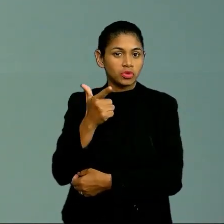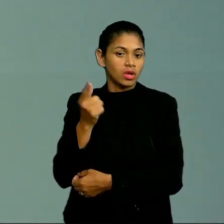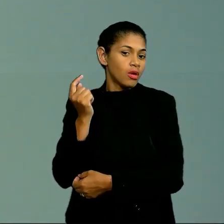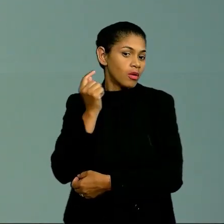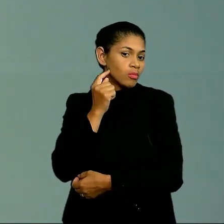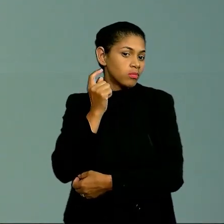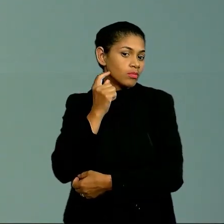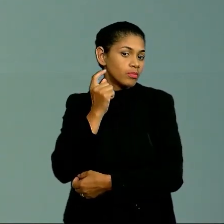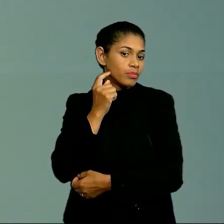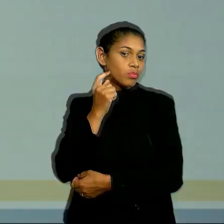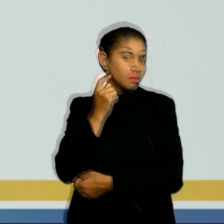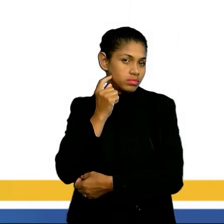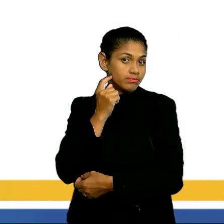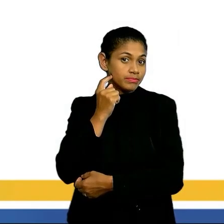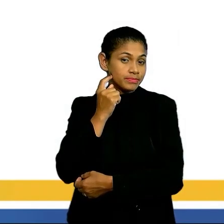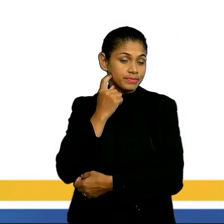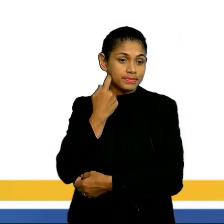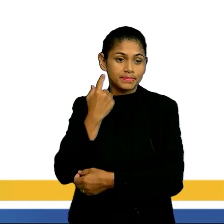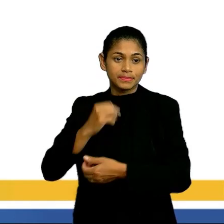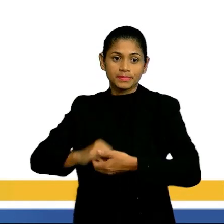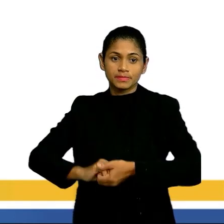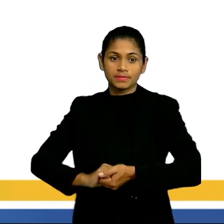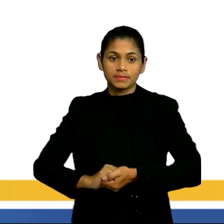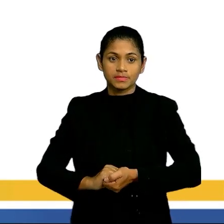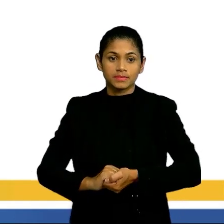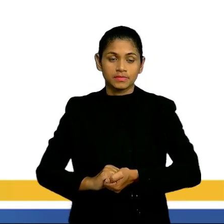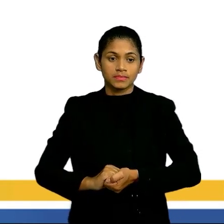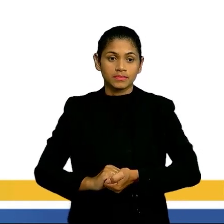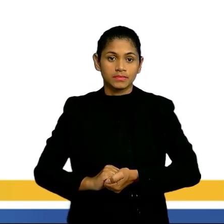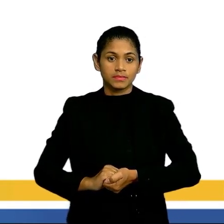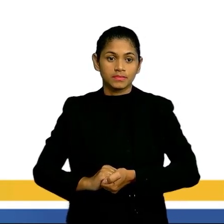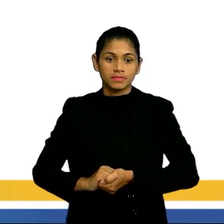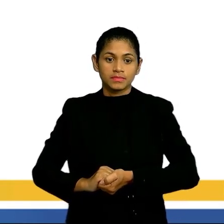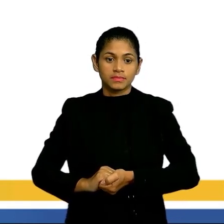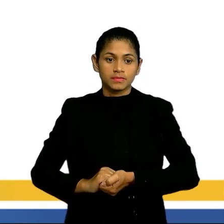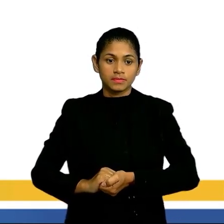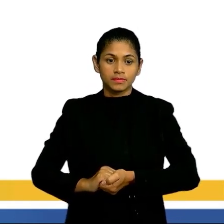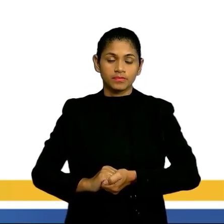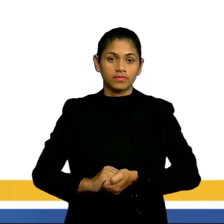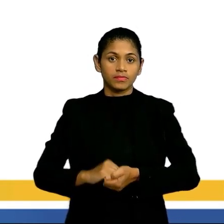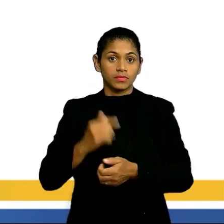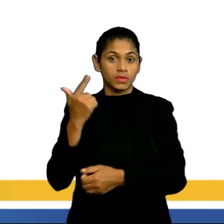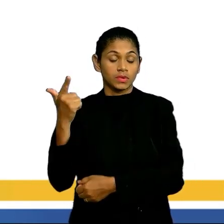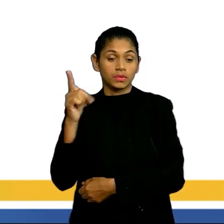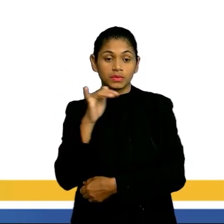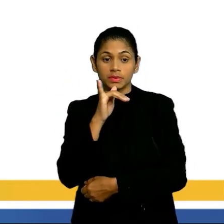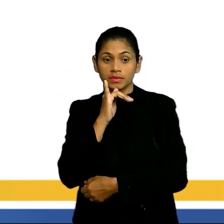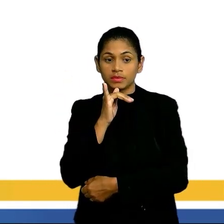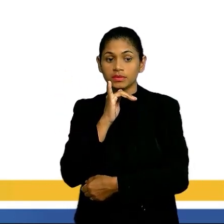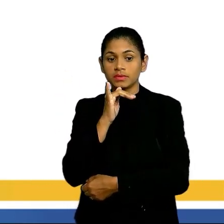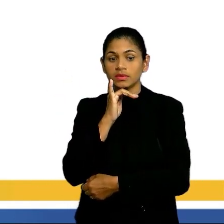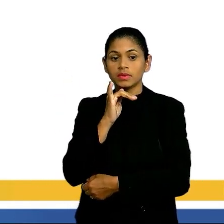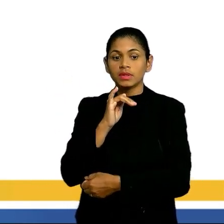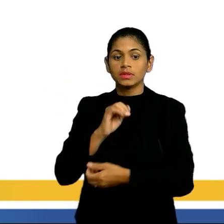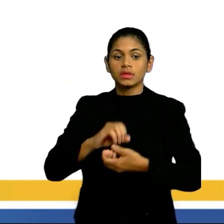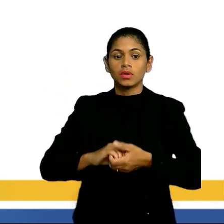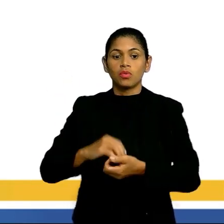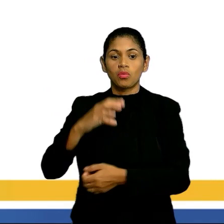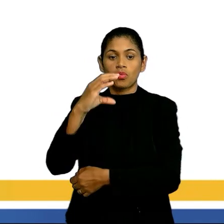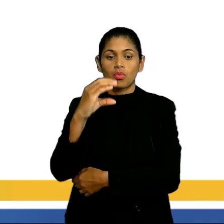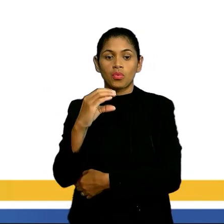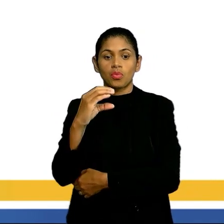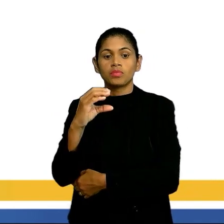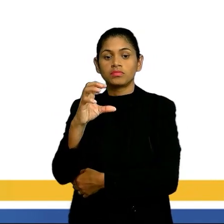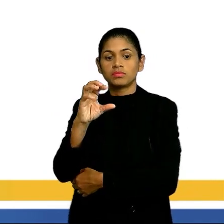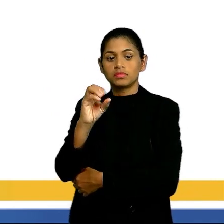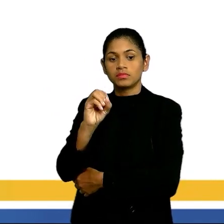sair pela gengiva, tá? Outro exemplo também é o cóccix, né? Que é essa aqui